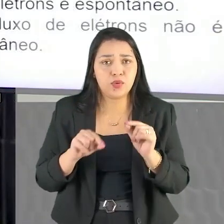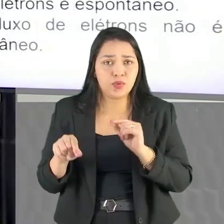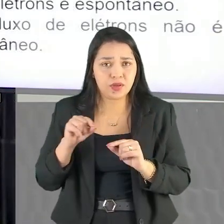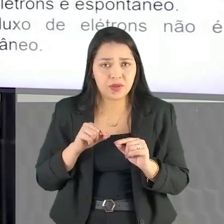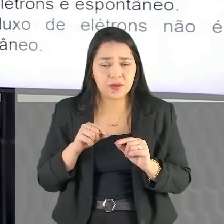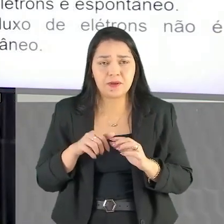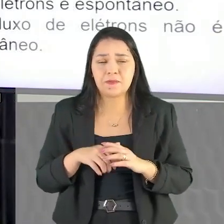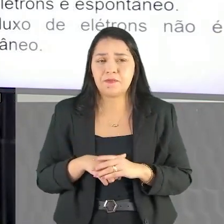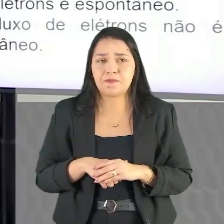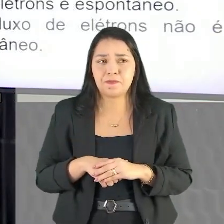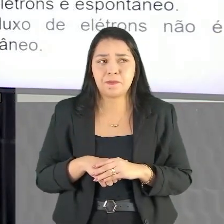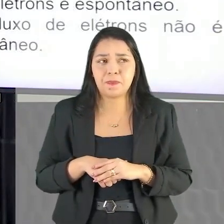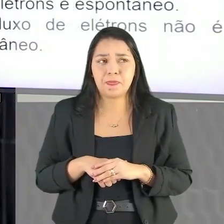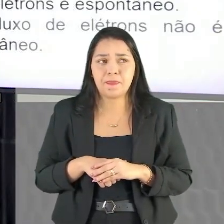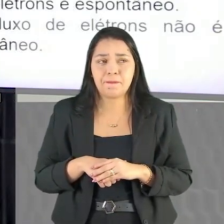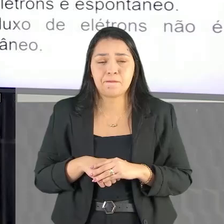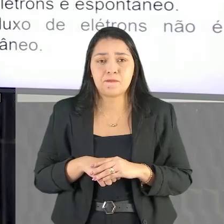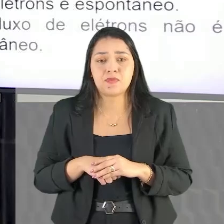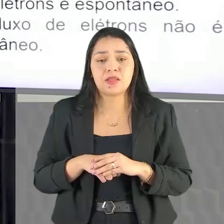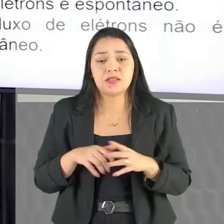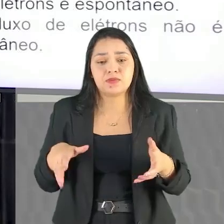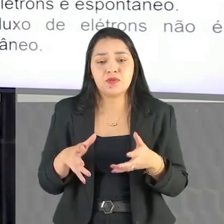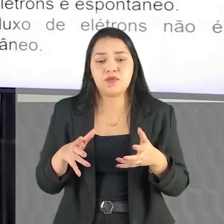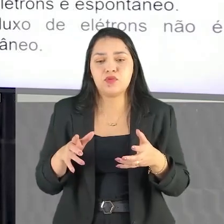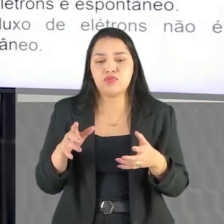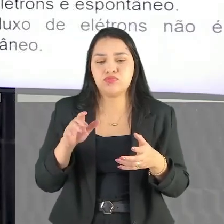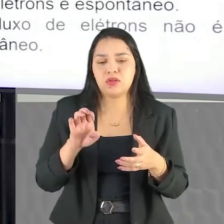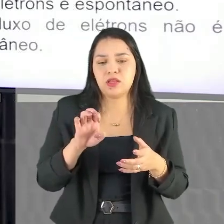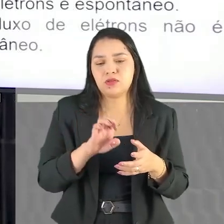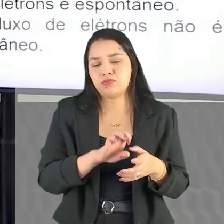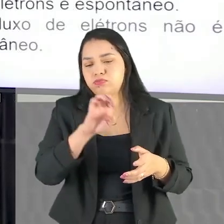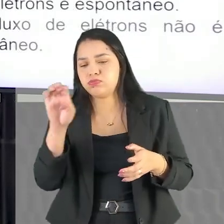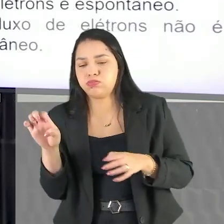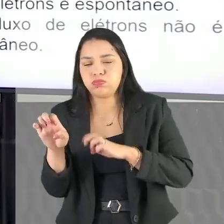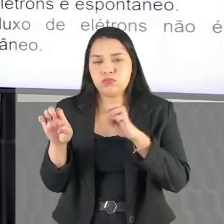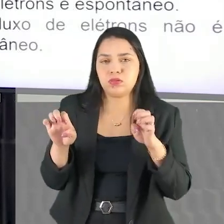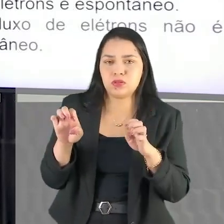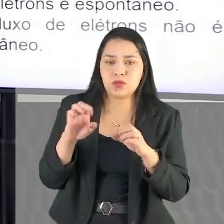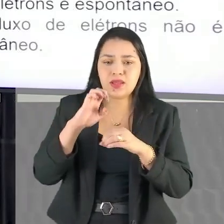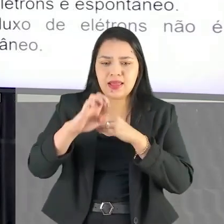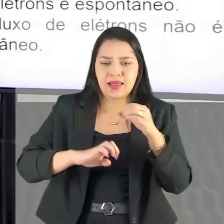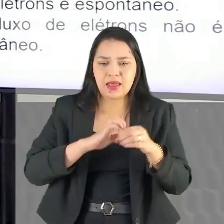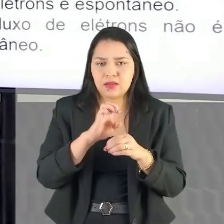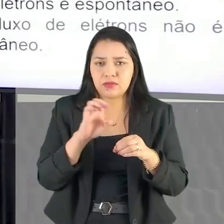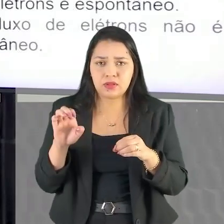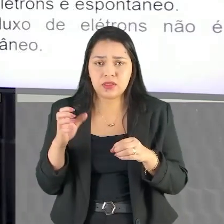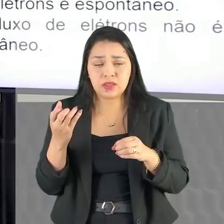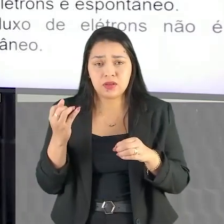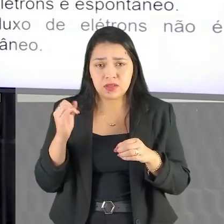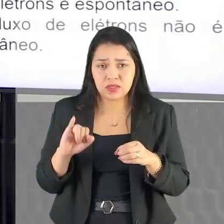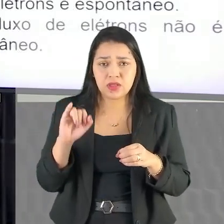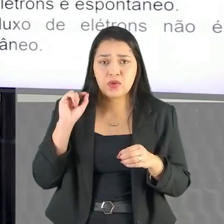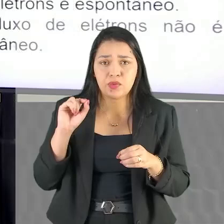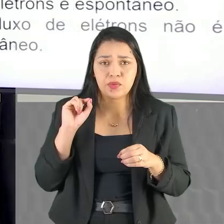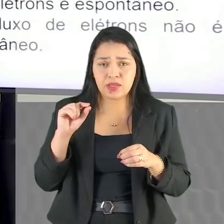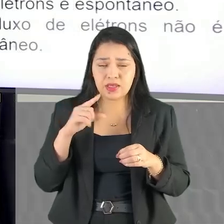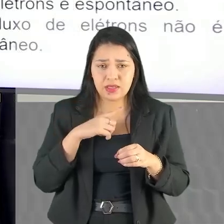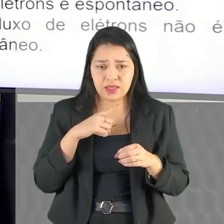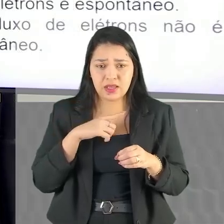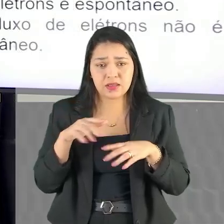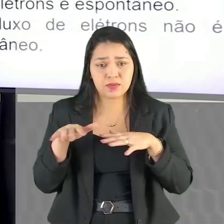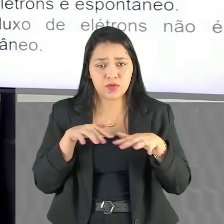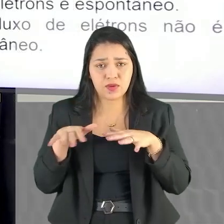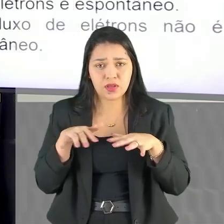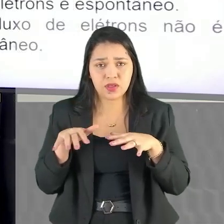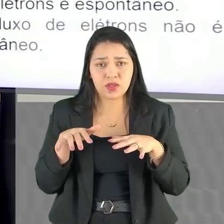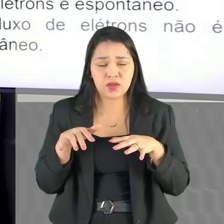espontaneamente, o elétron se moveu de um lado para o outro. Então, assim, ó, se espontaneamente eu tenho o elétron se movendo de um